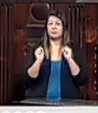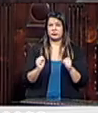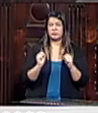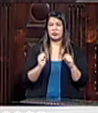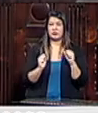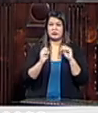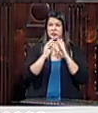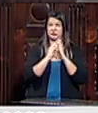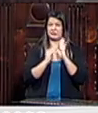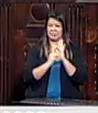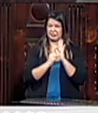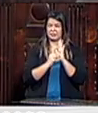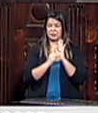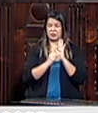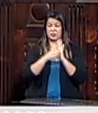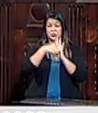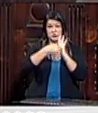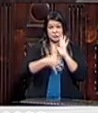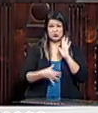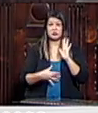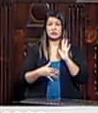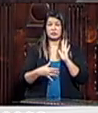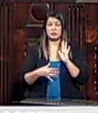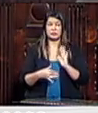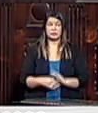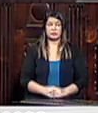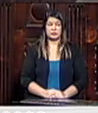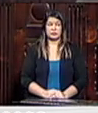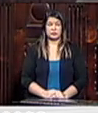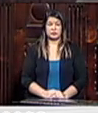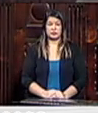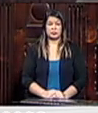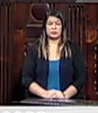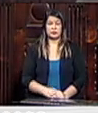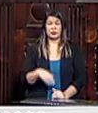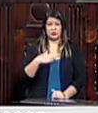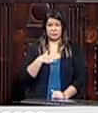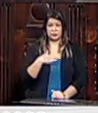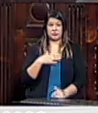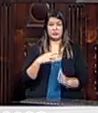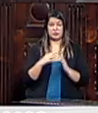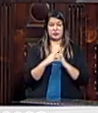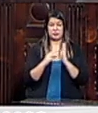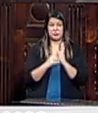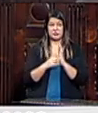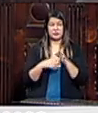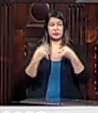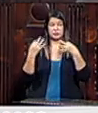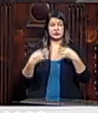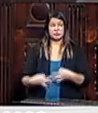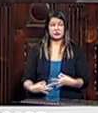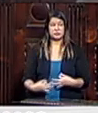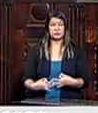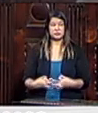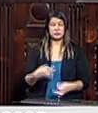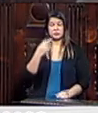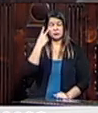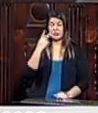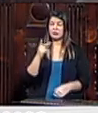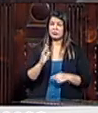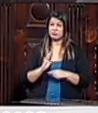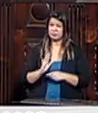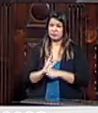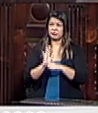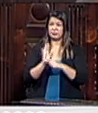aqui, prevê. Deputado Bolsonaro, a minha emenda foi exatamente para